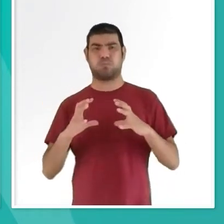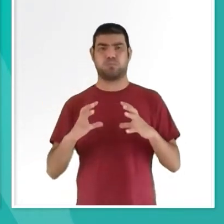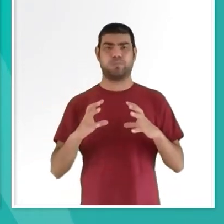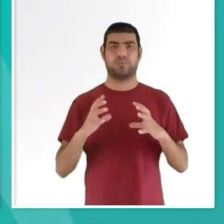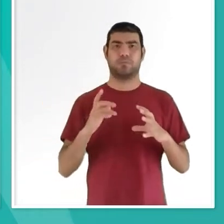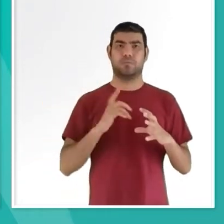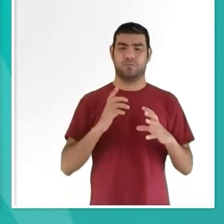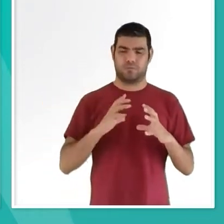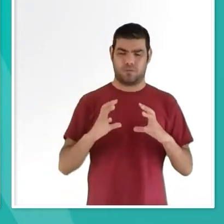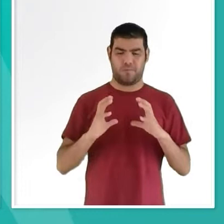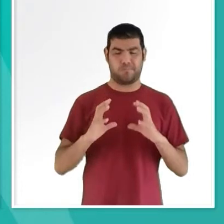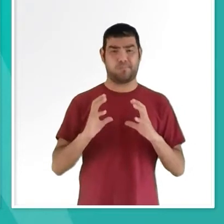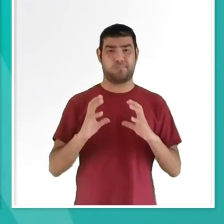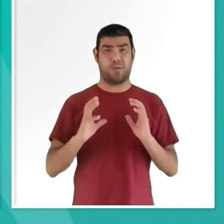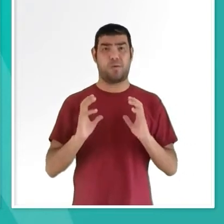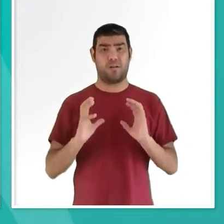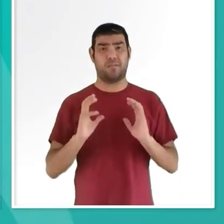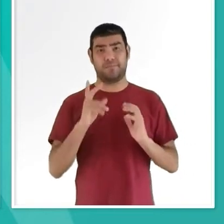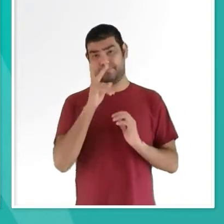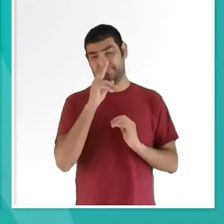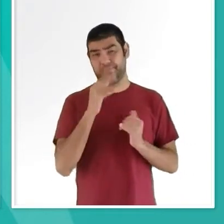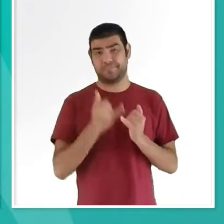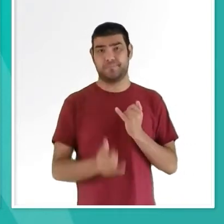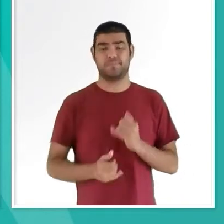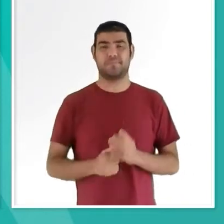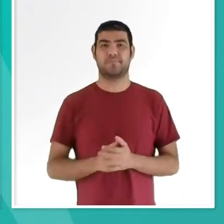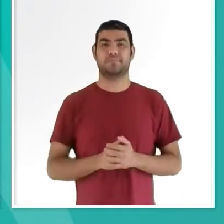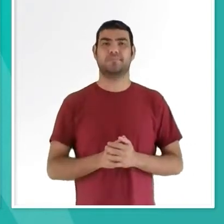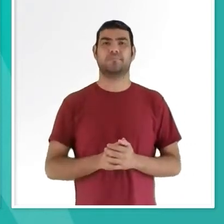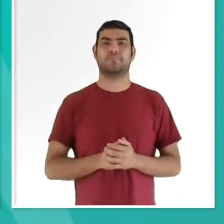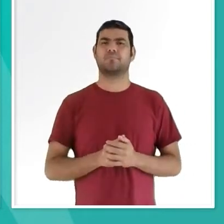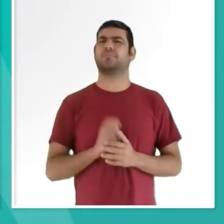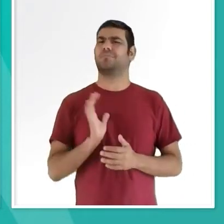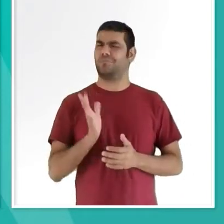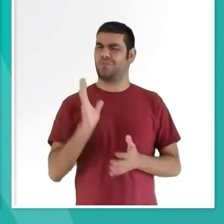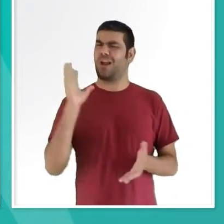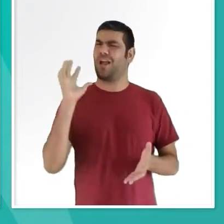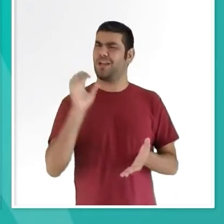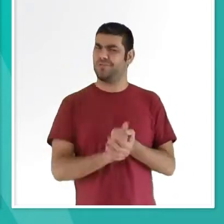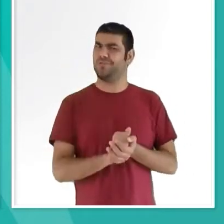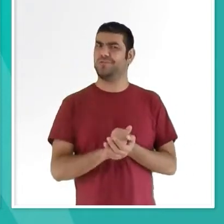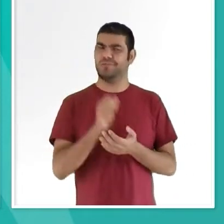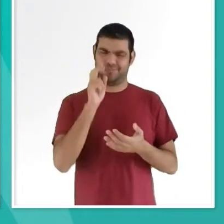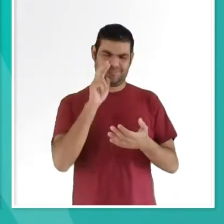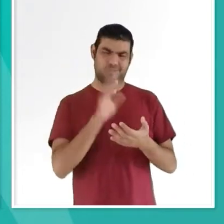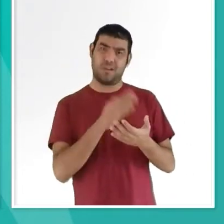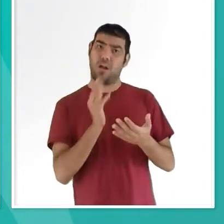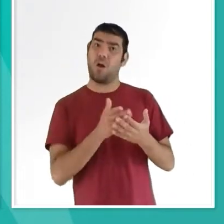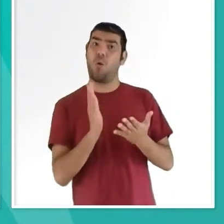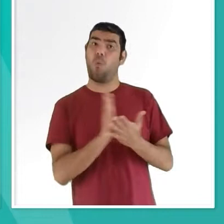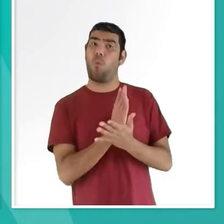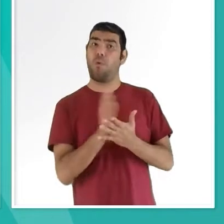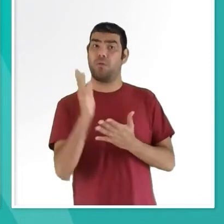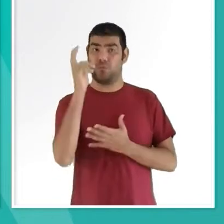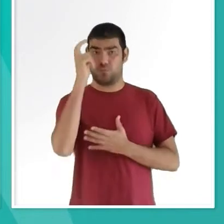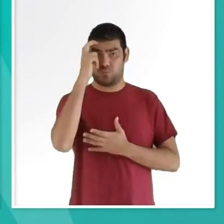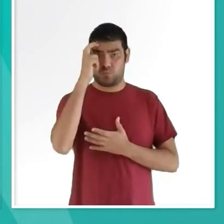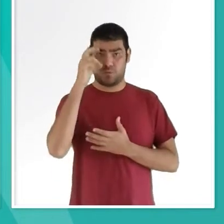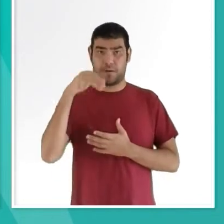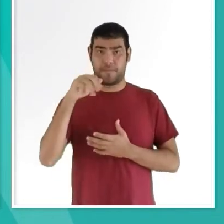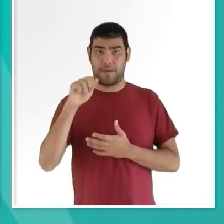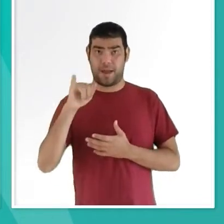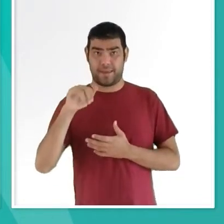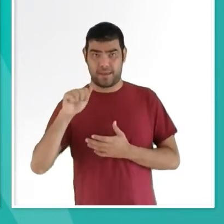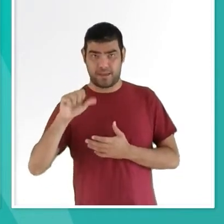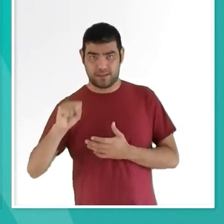bola. Há registros em algumas culturas maias, incas, inclusive